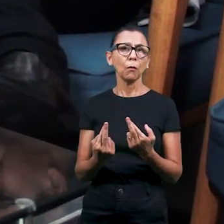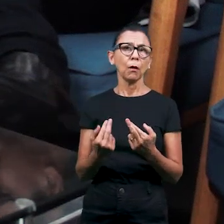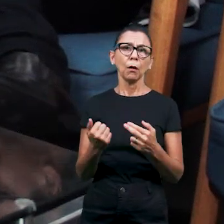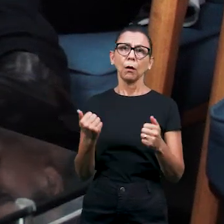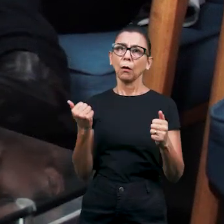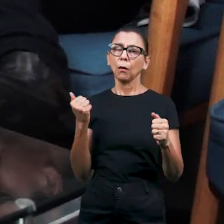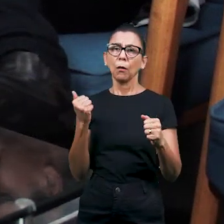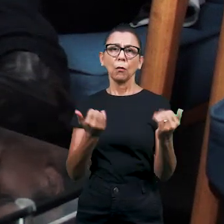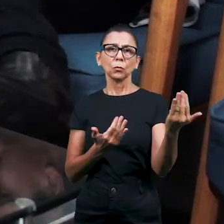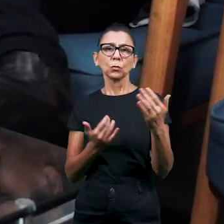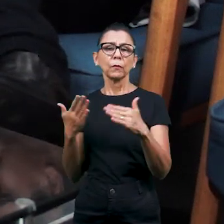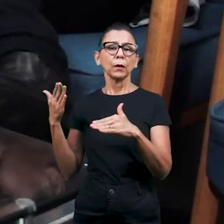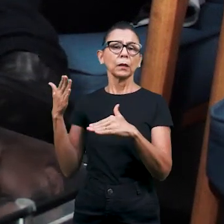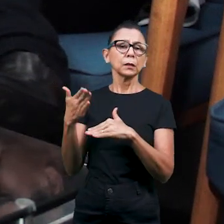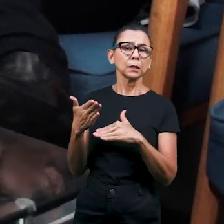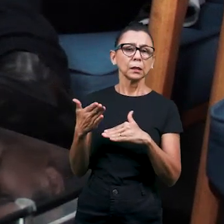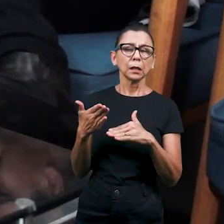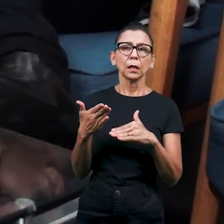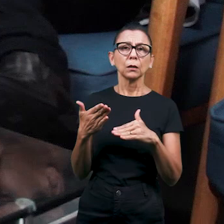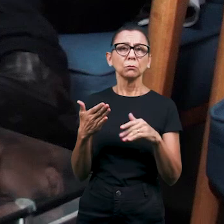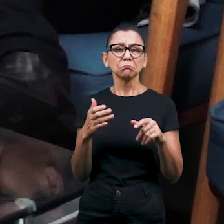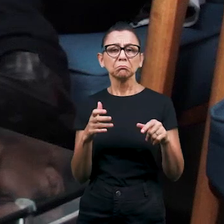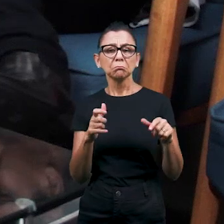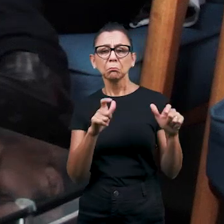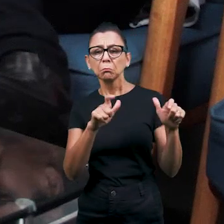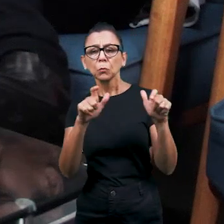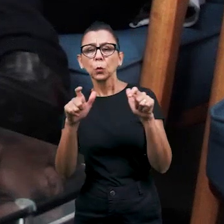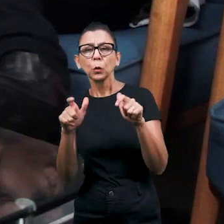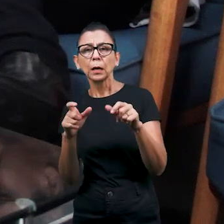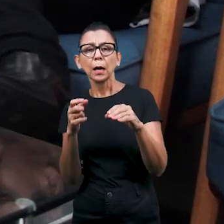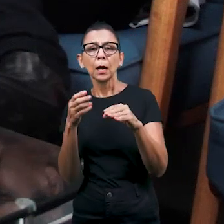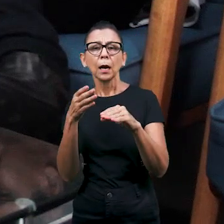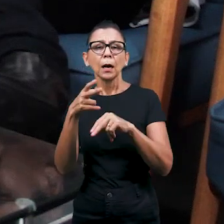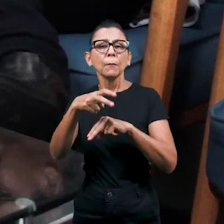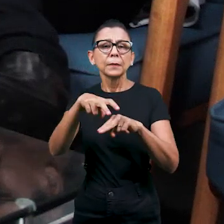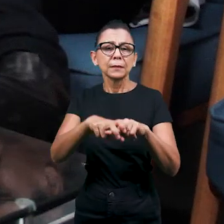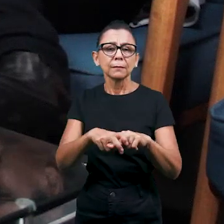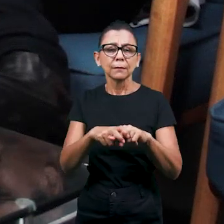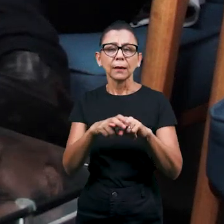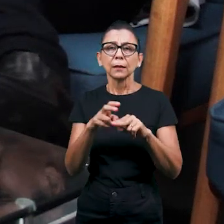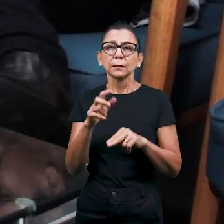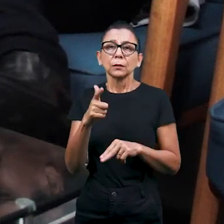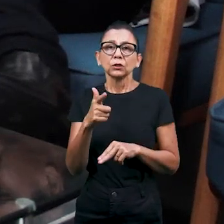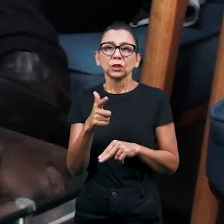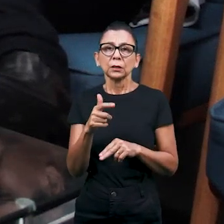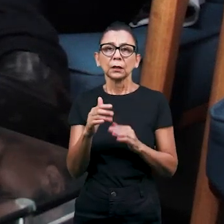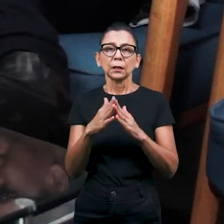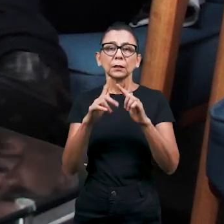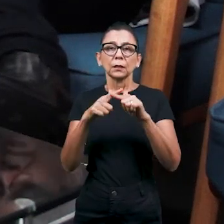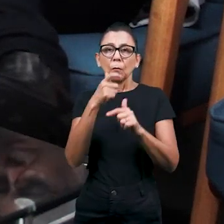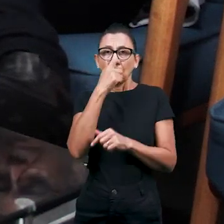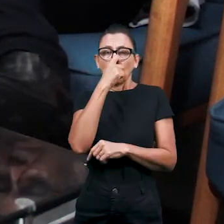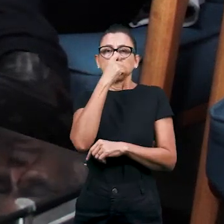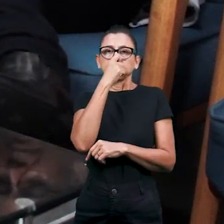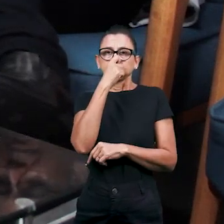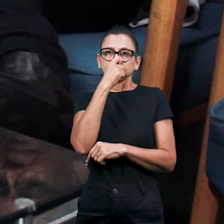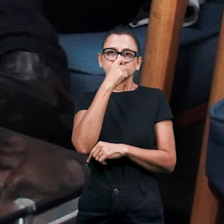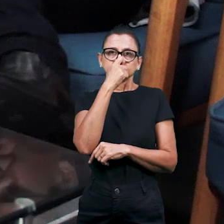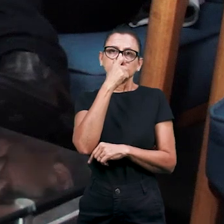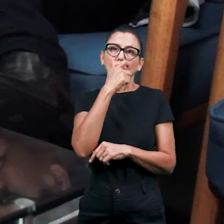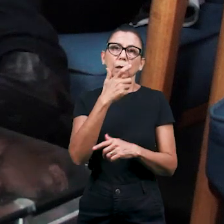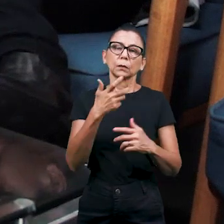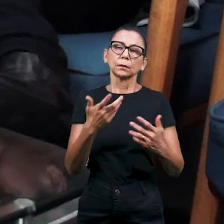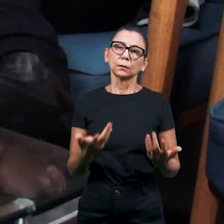lugar para ficar, tiveram que ir embora. E aí vem muito dentro dessa característica que nós conversamos. Primeiro, lógico, esse lado que os